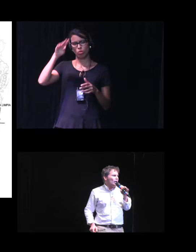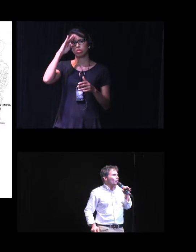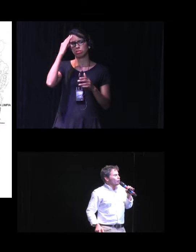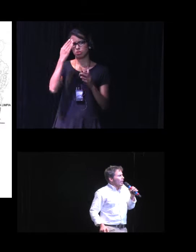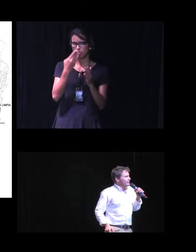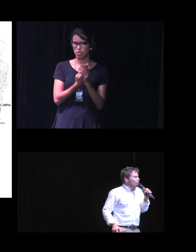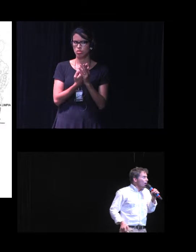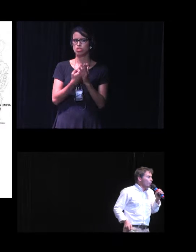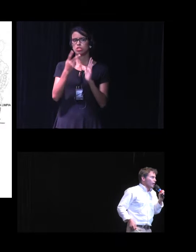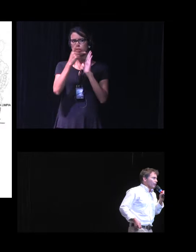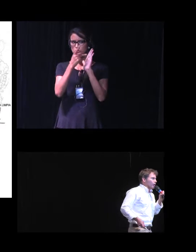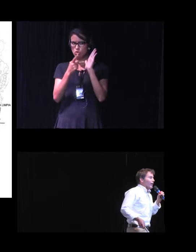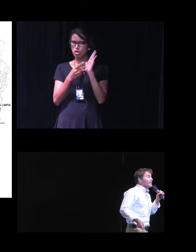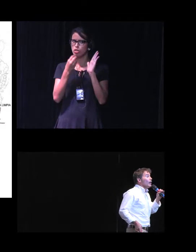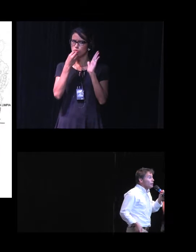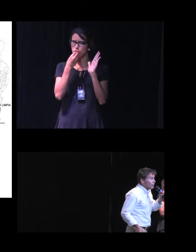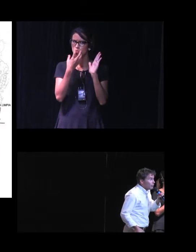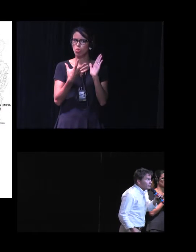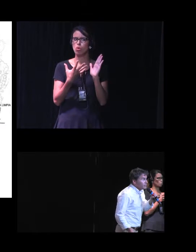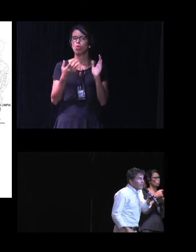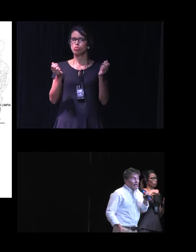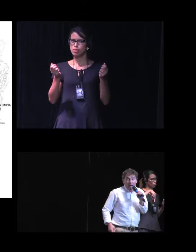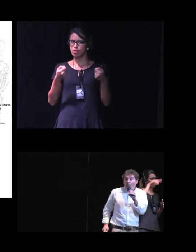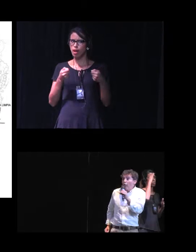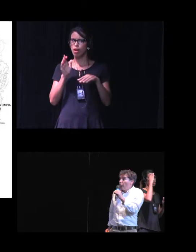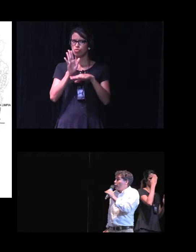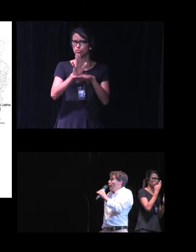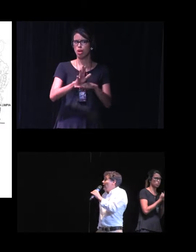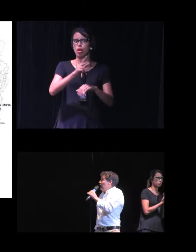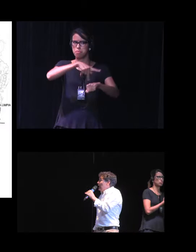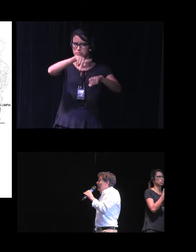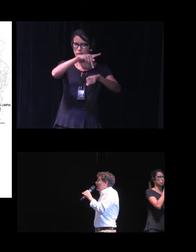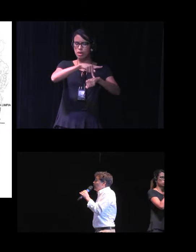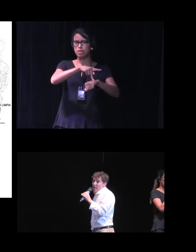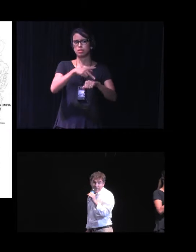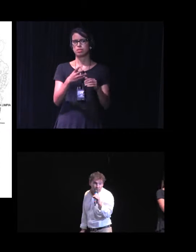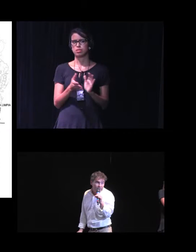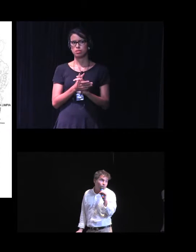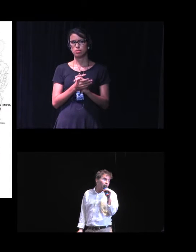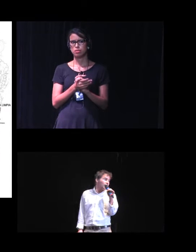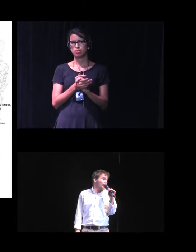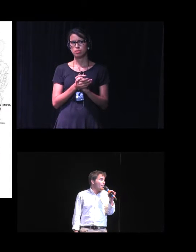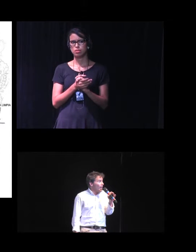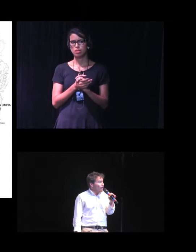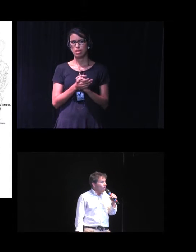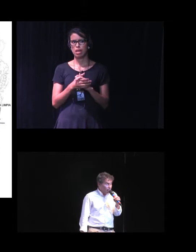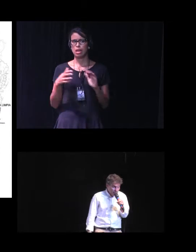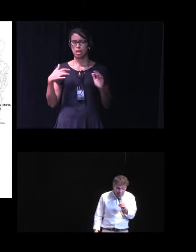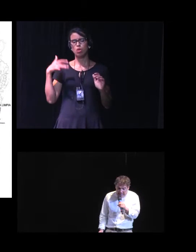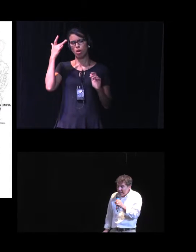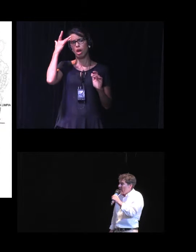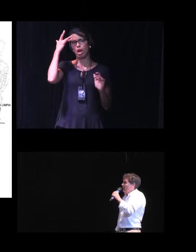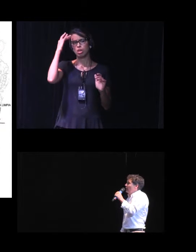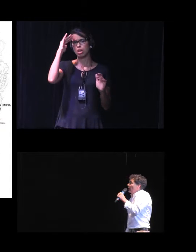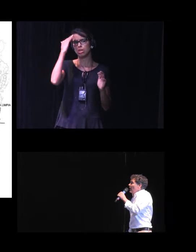Nós sempre acreditamos, quando dão um projeto bom, que vai ser o último, mas por sorte não aconteceu isso. Mas creio